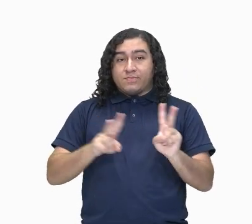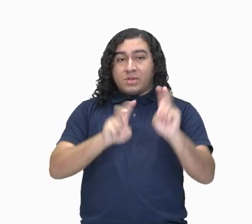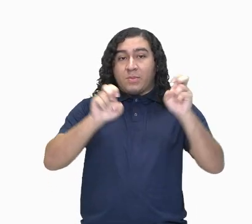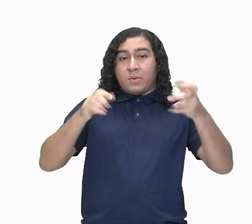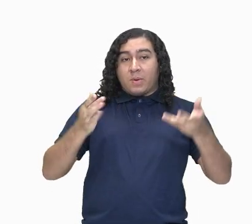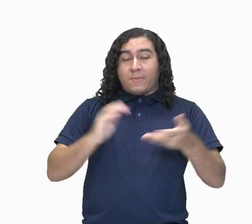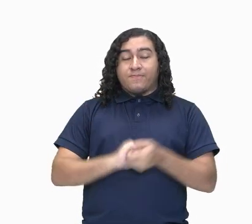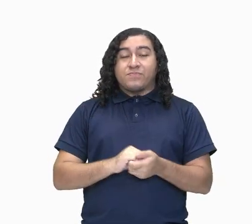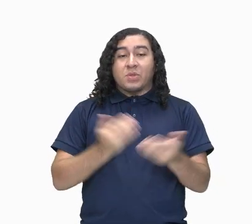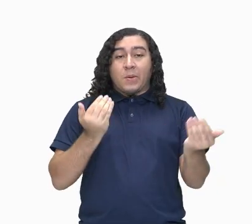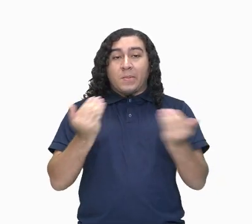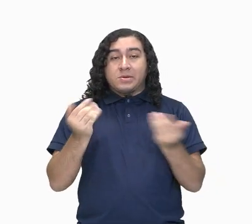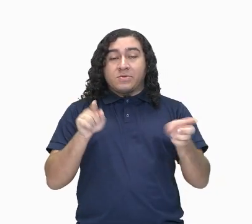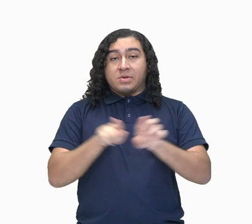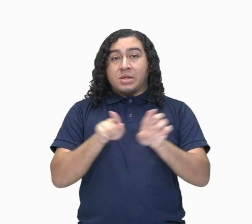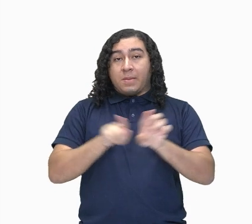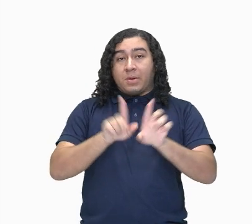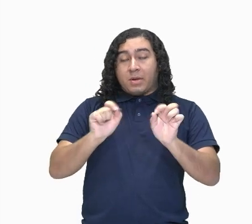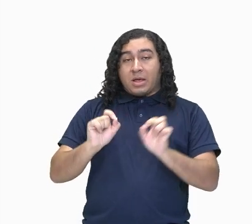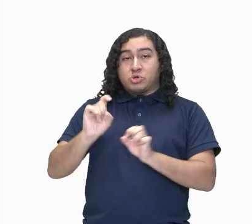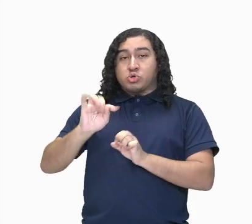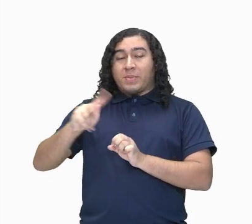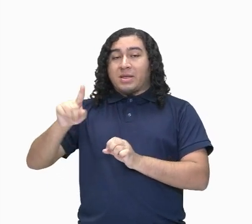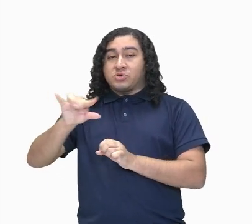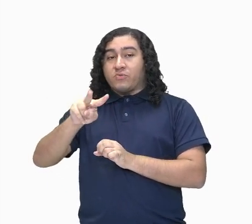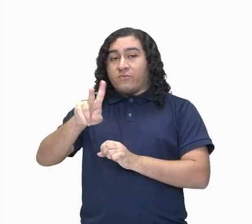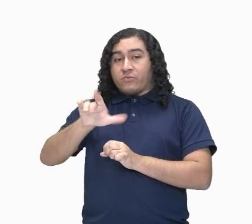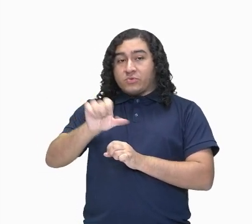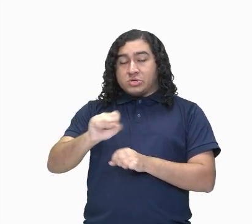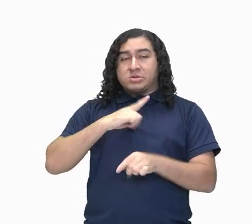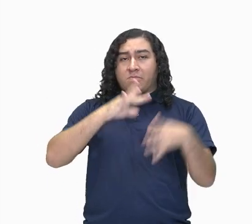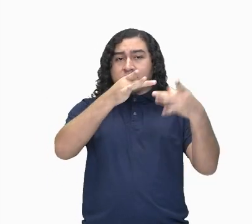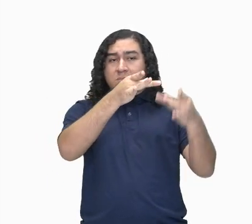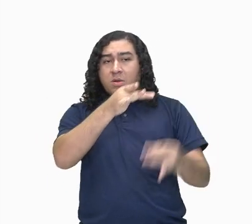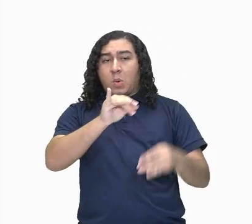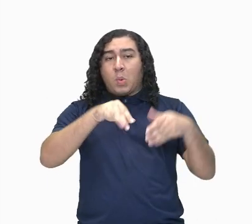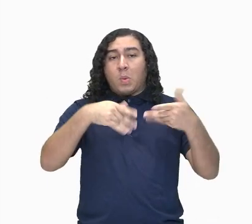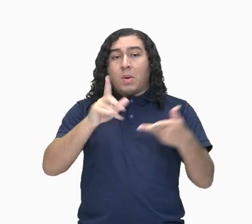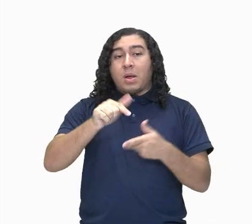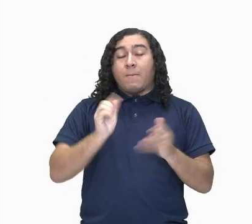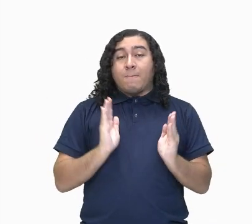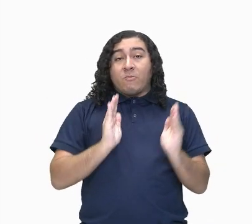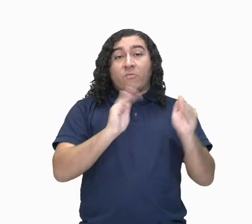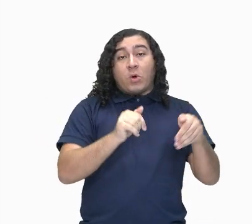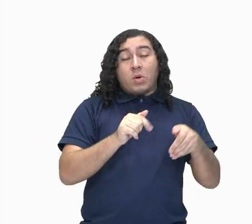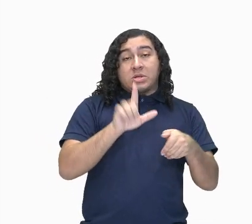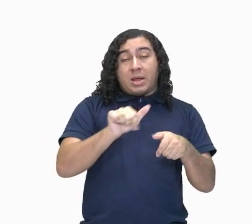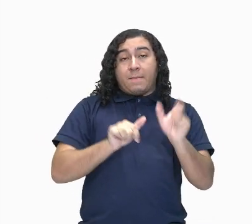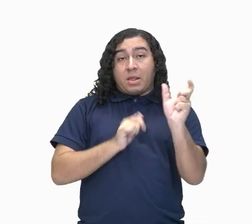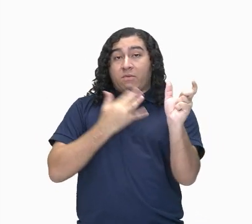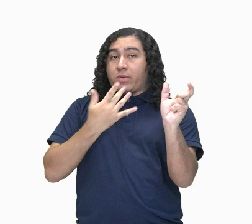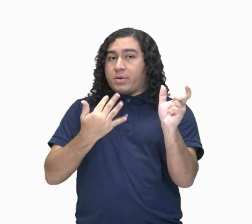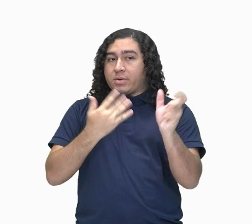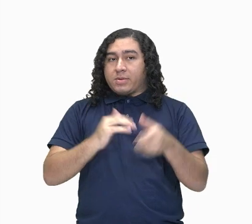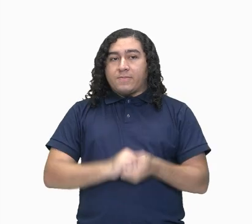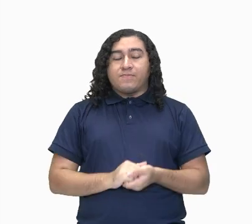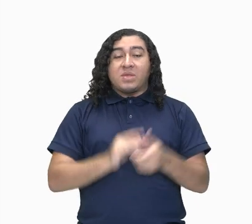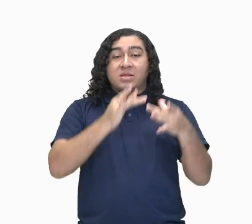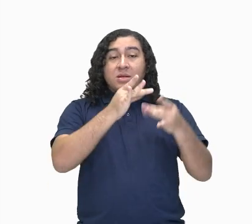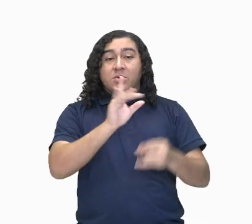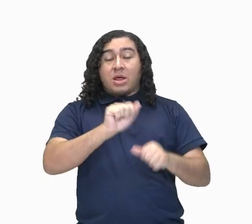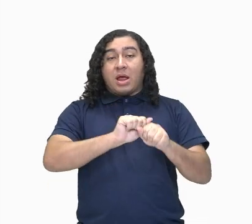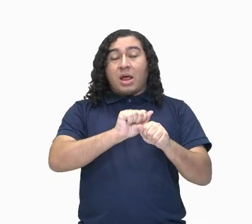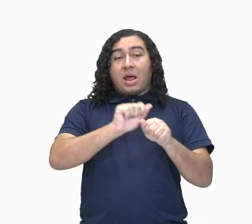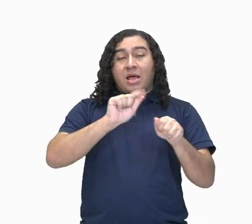conhecimento comparativos e superlativo. Vamos falar especificamente de comparativos. Detalhamento, adjetivos curtos,